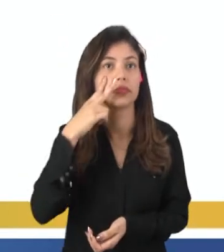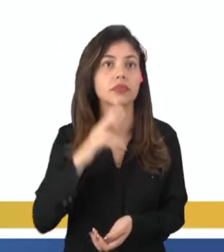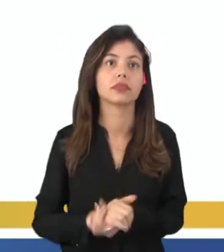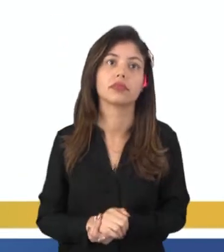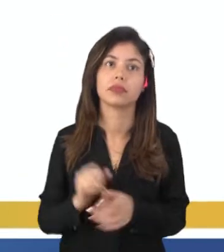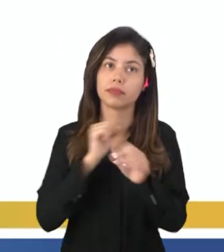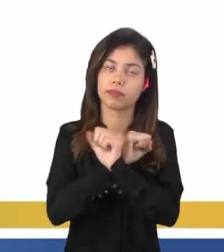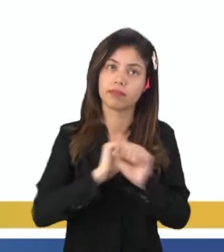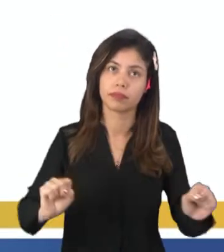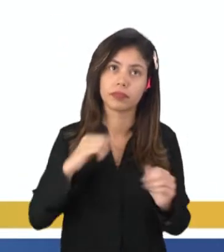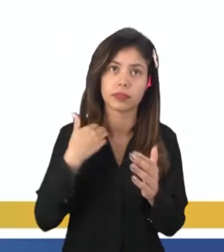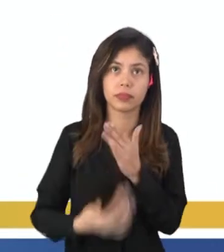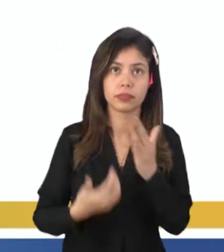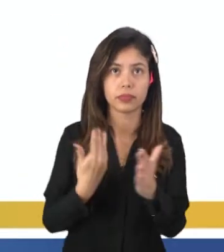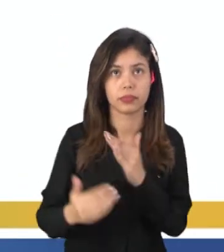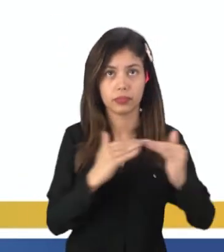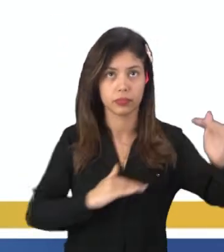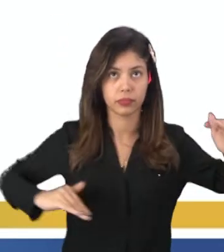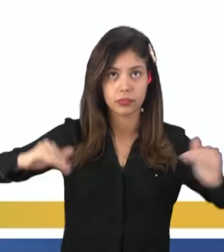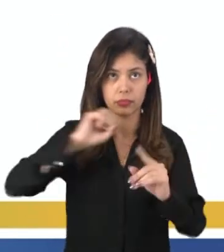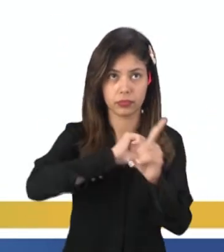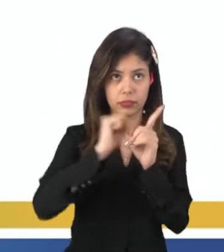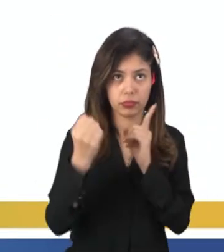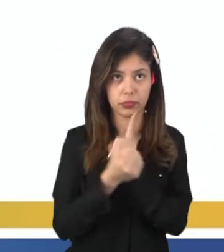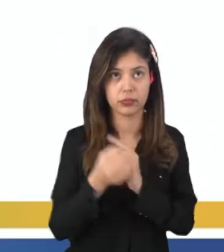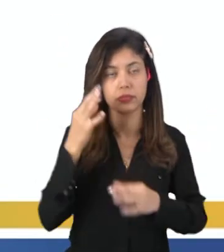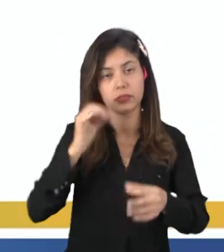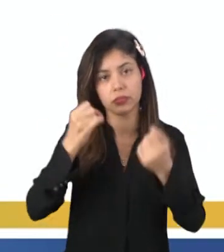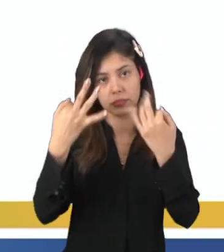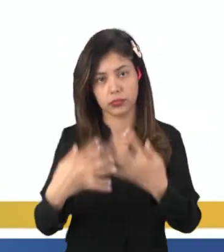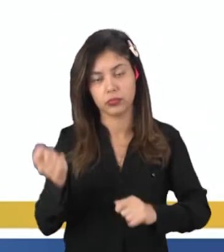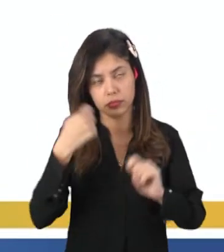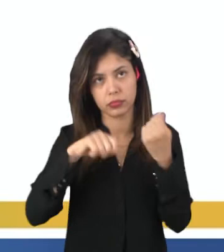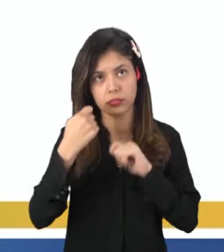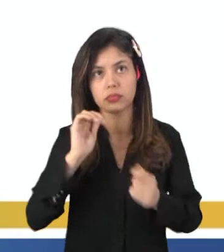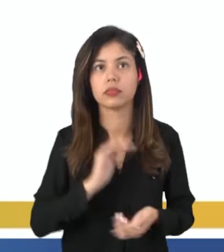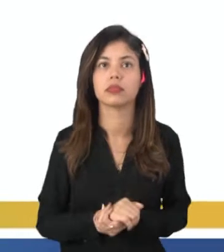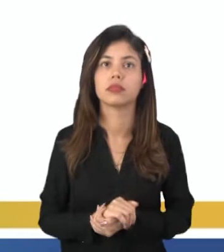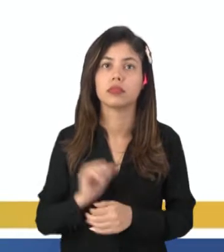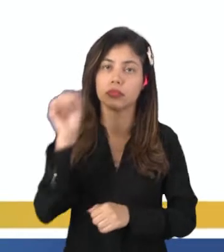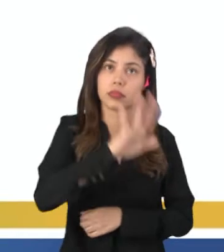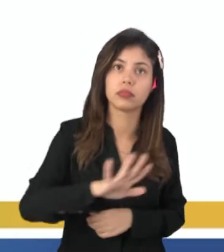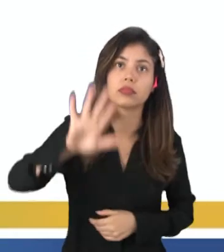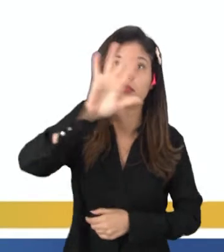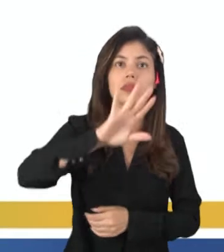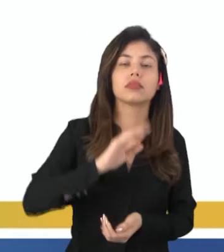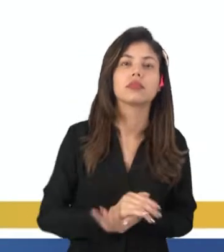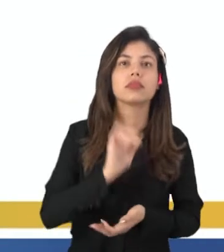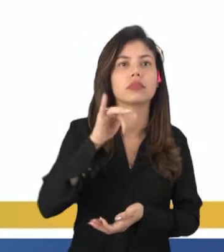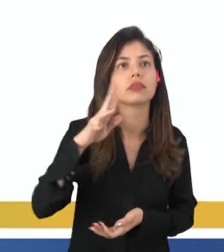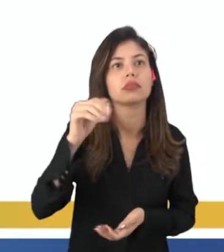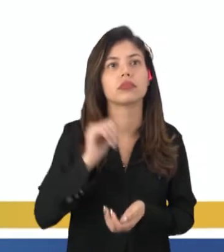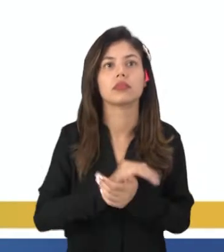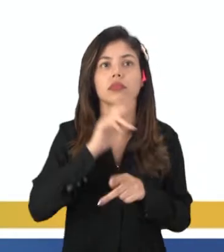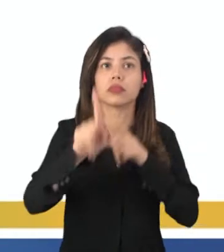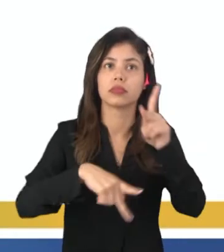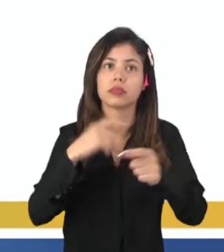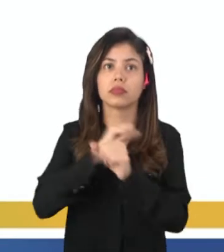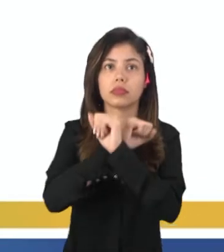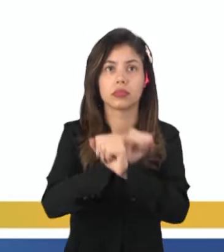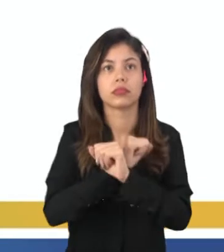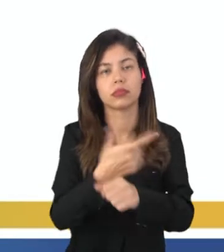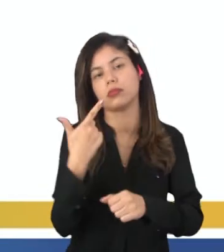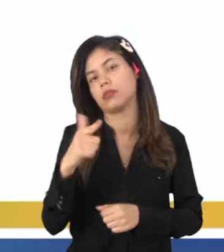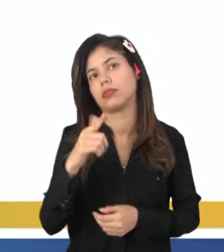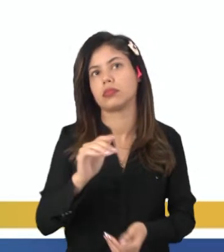perdeu a sua relevância social e suas justificativas econômicas. Então, em geral, essa ínfima população escrava não